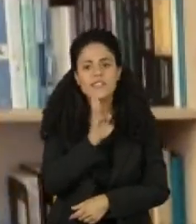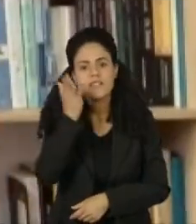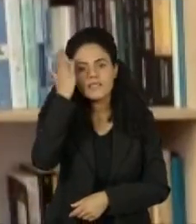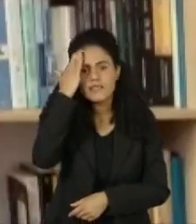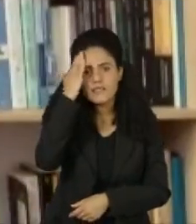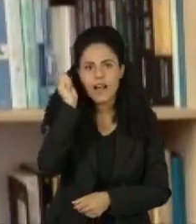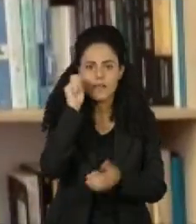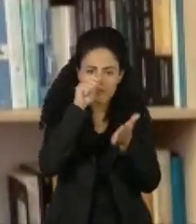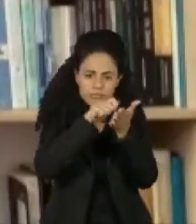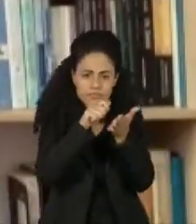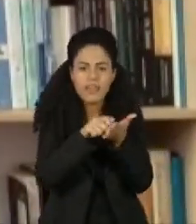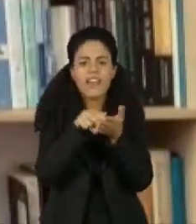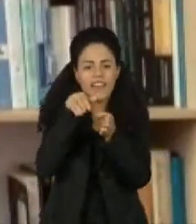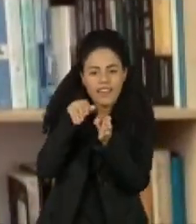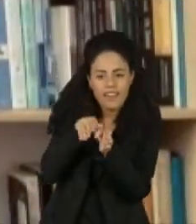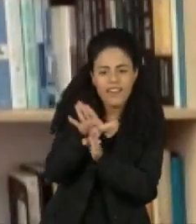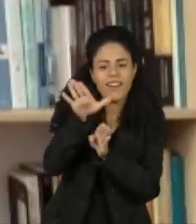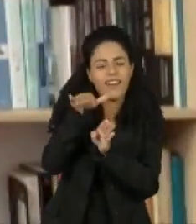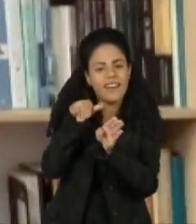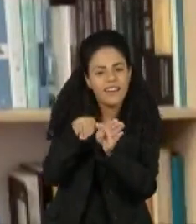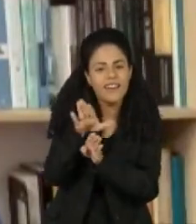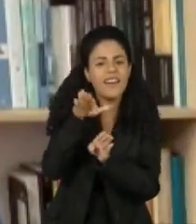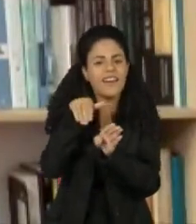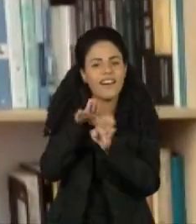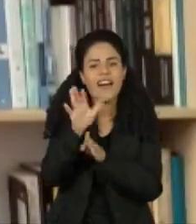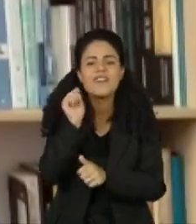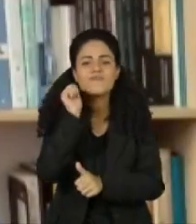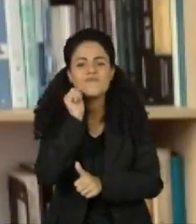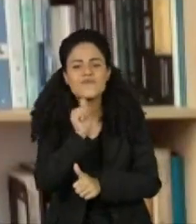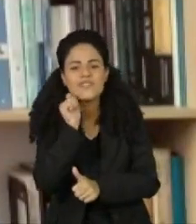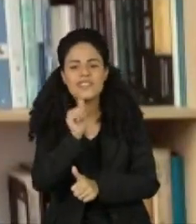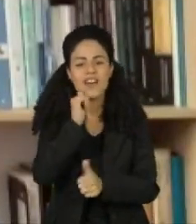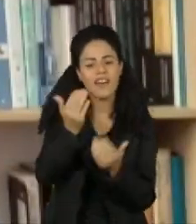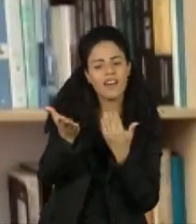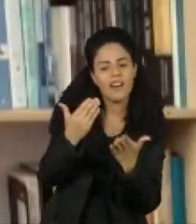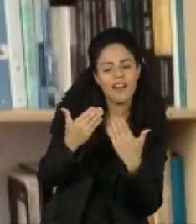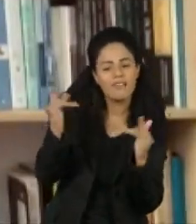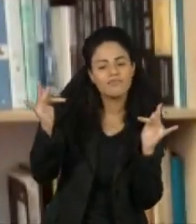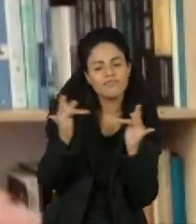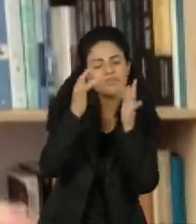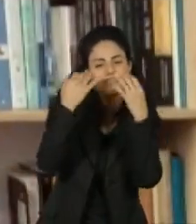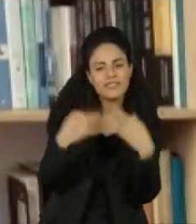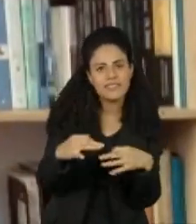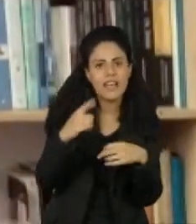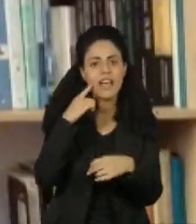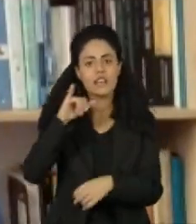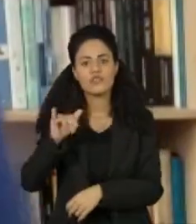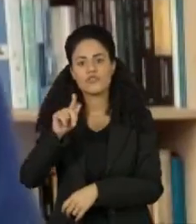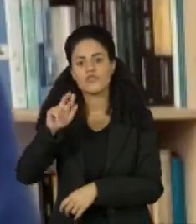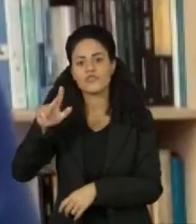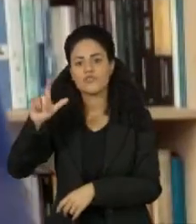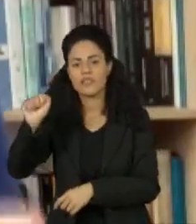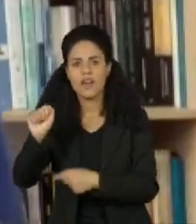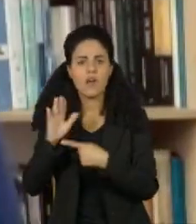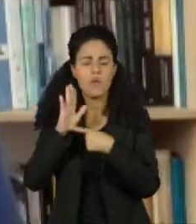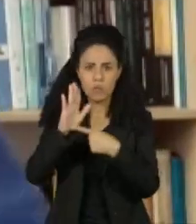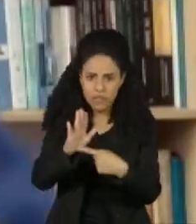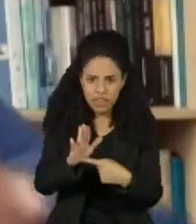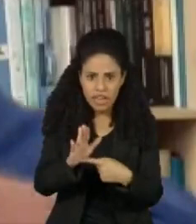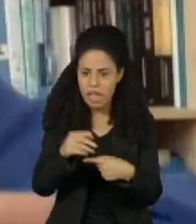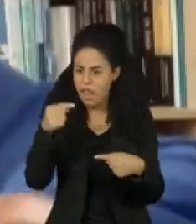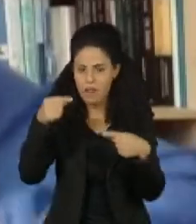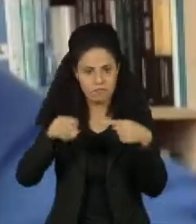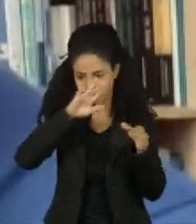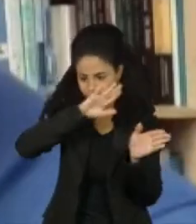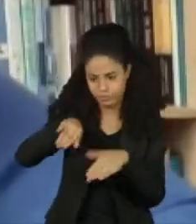conselhos bem femininos, né? Daquela expectativa bem estereotipada de gênero, né? Júlia não, Júlia está tratando de questões políticas,